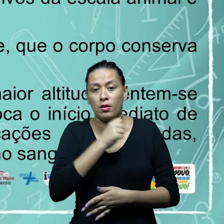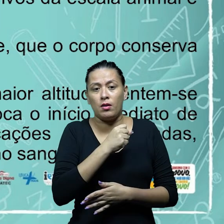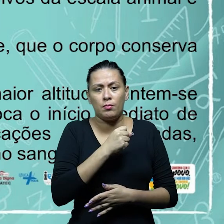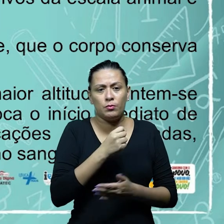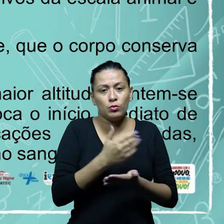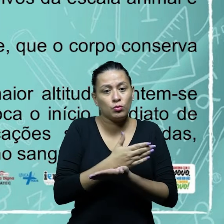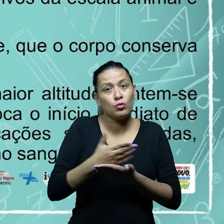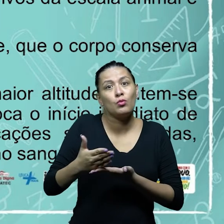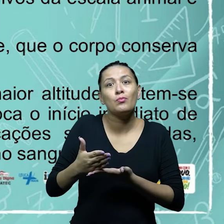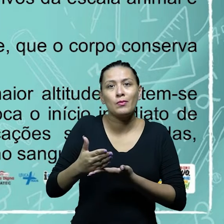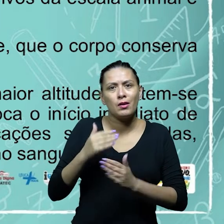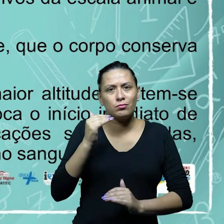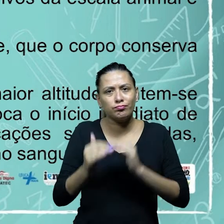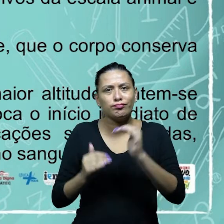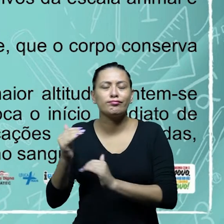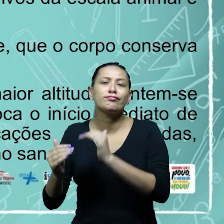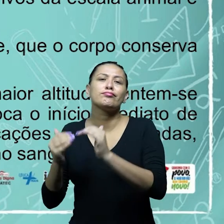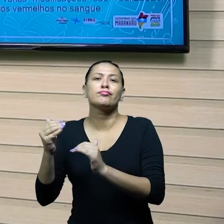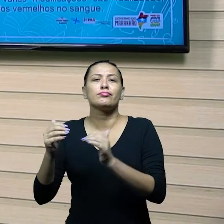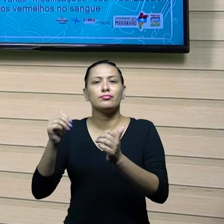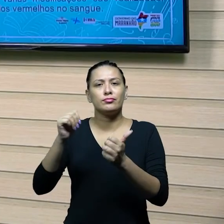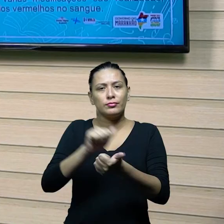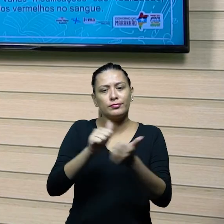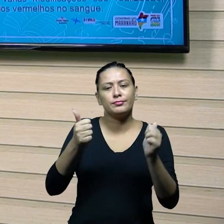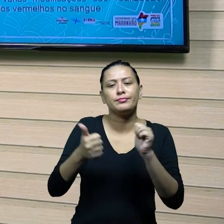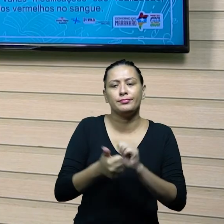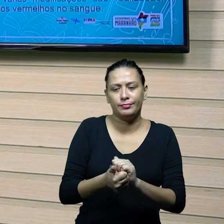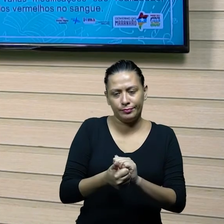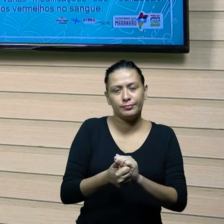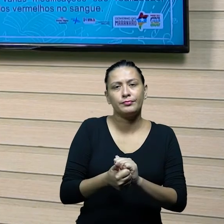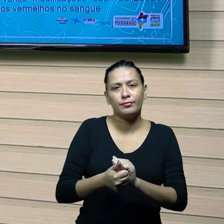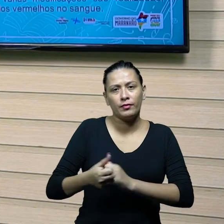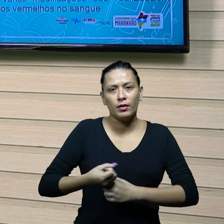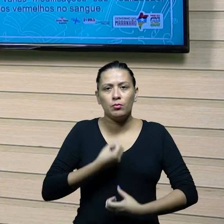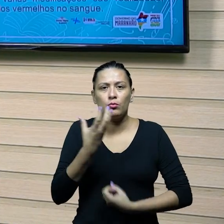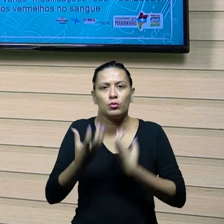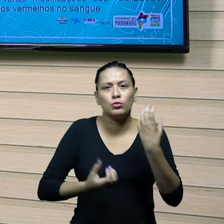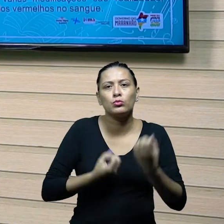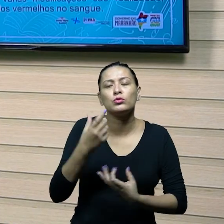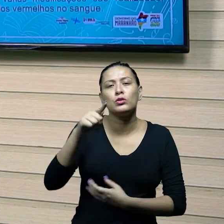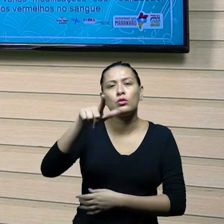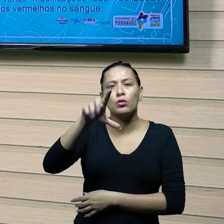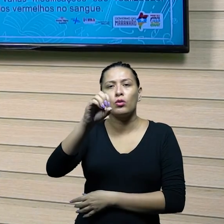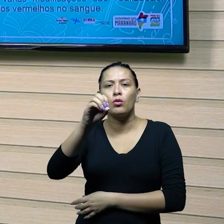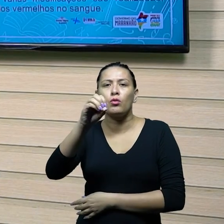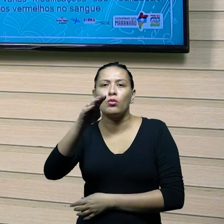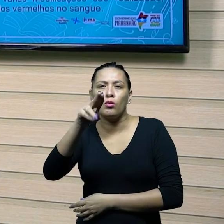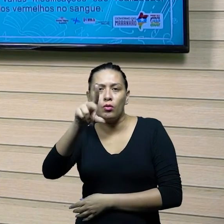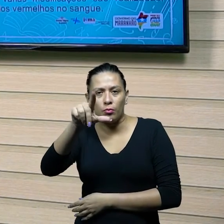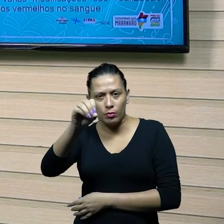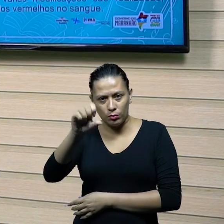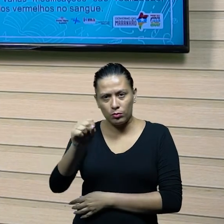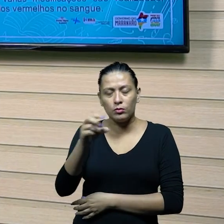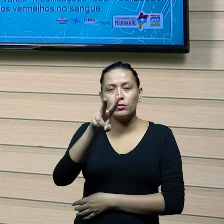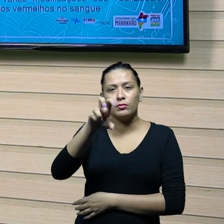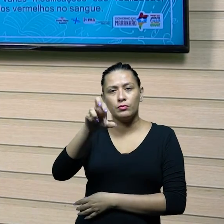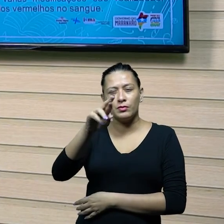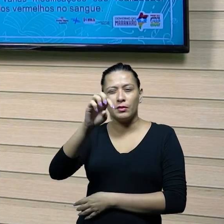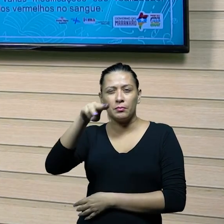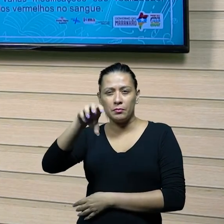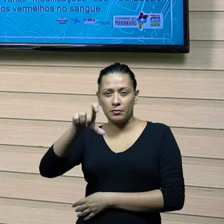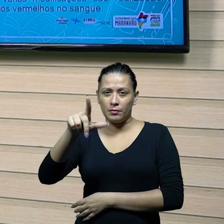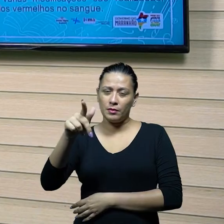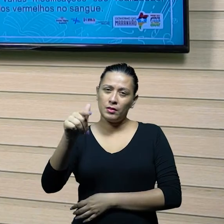ele imediatamente ele começa um processo de adaptação né ele começa há mais glóbulos vermelhos e